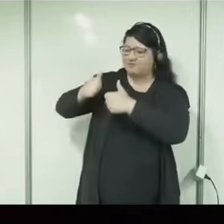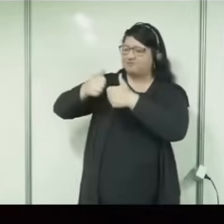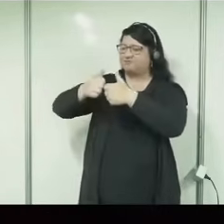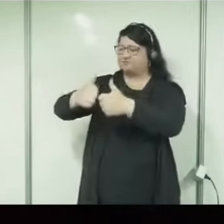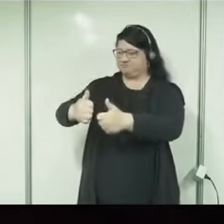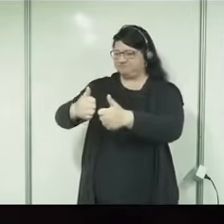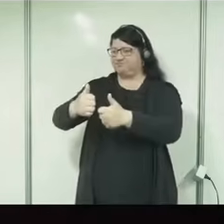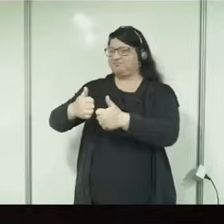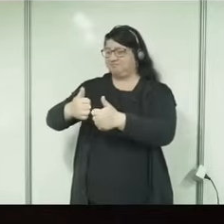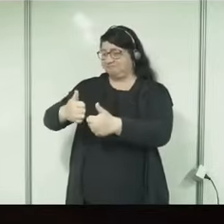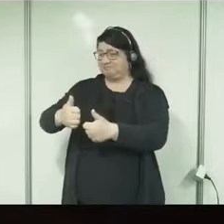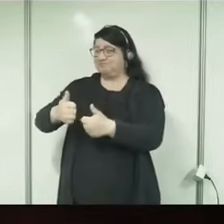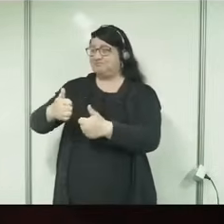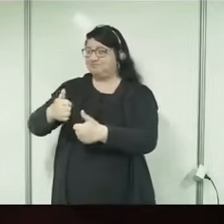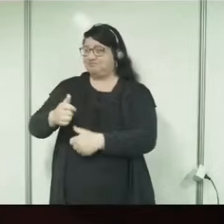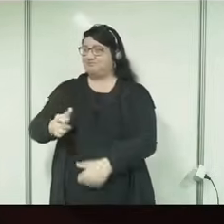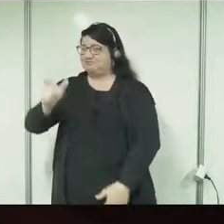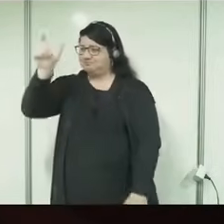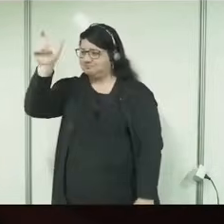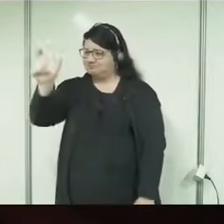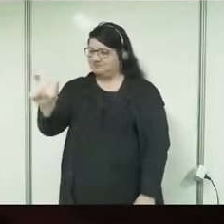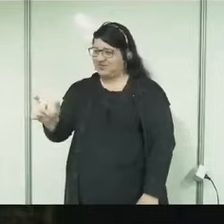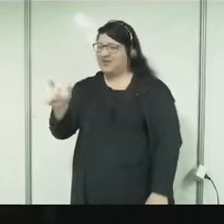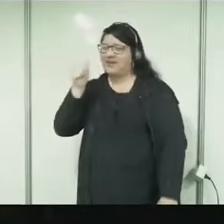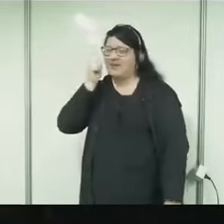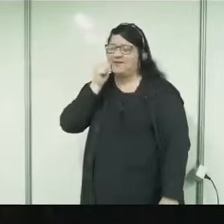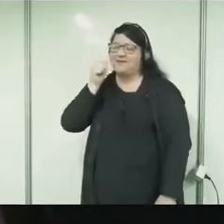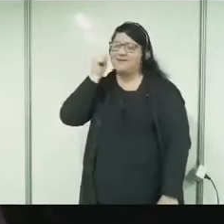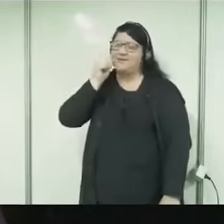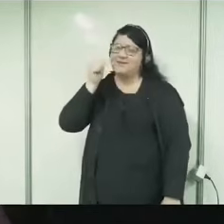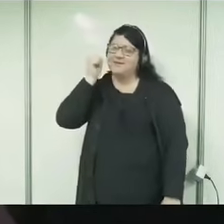palmas. Chiquitita, eu e você.